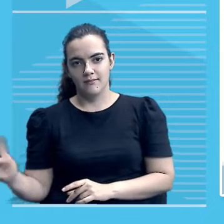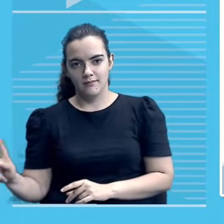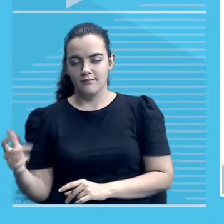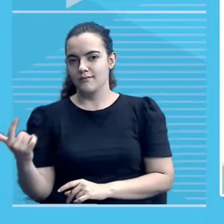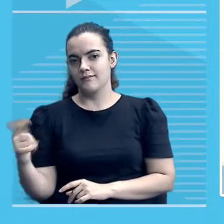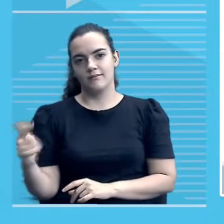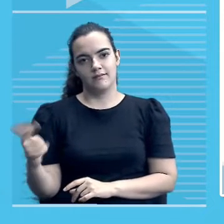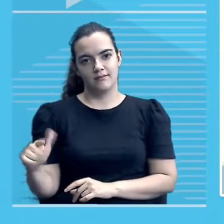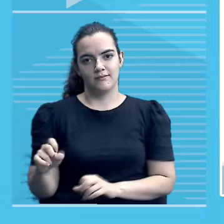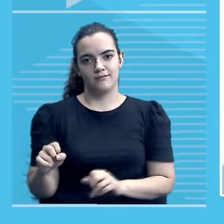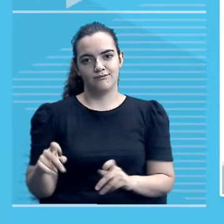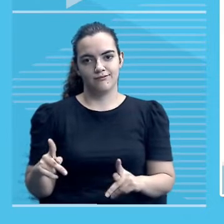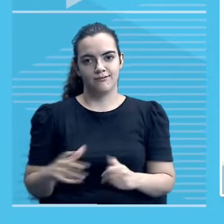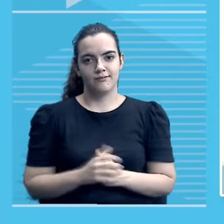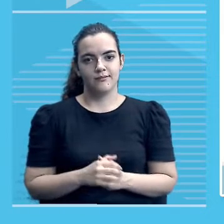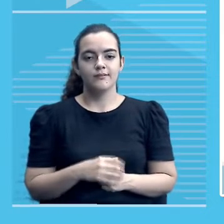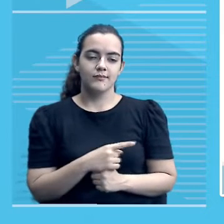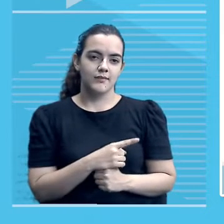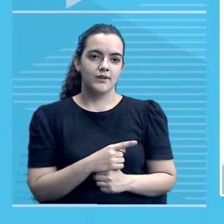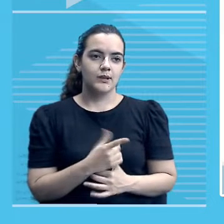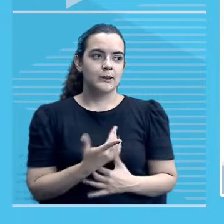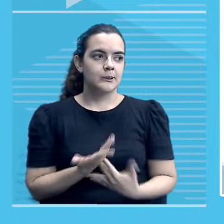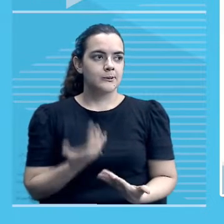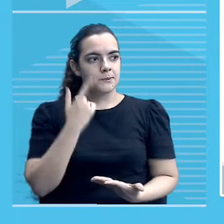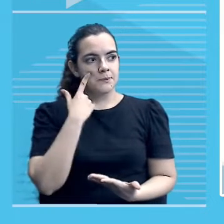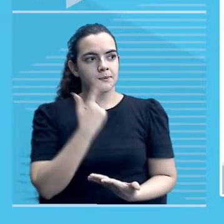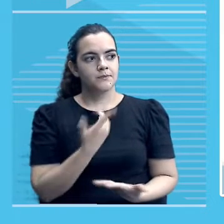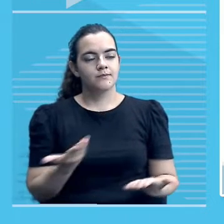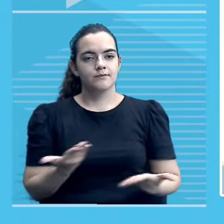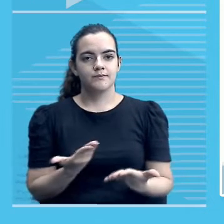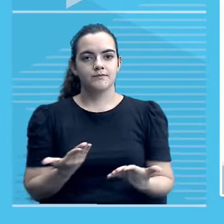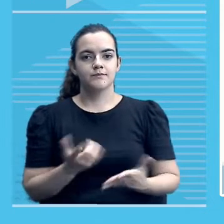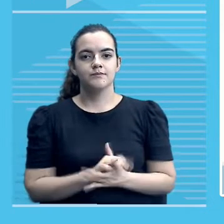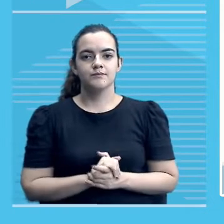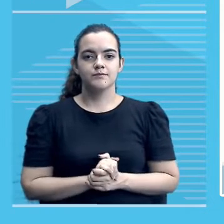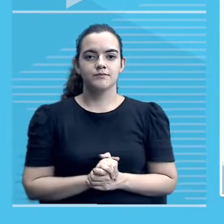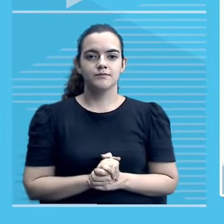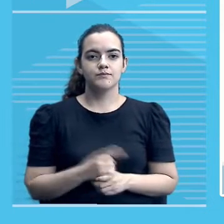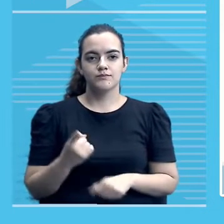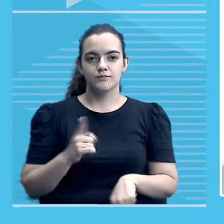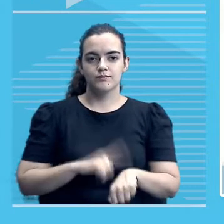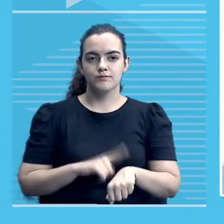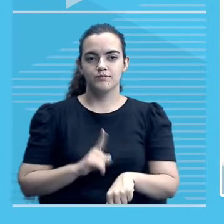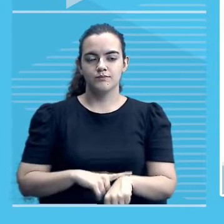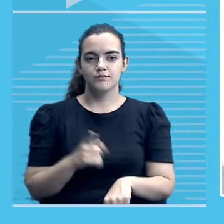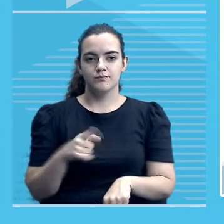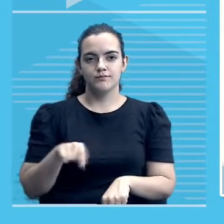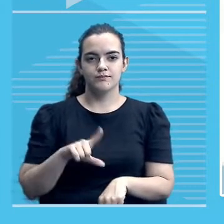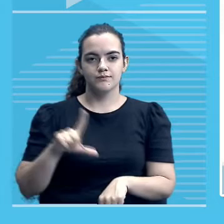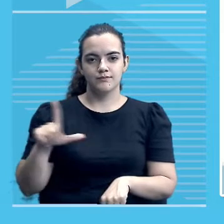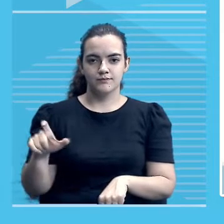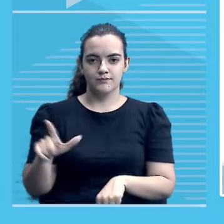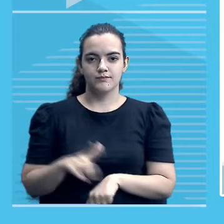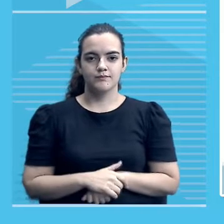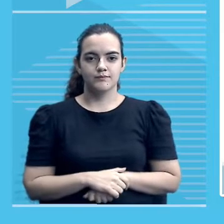hidroxila. Ok? Vamos lá então. Vamos colocar aí, portanto, um minutinho para fazer um print aí.